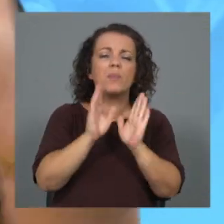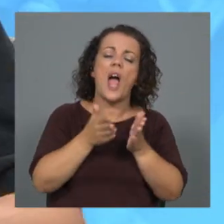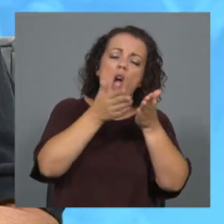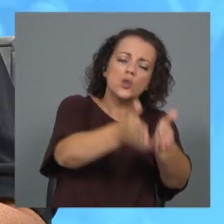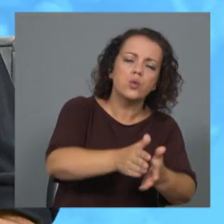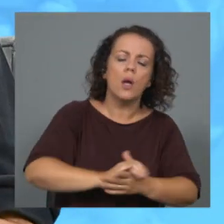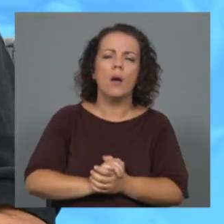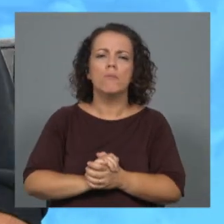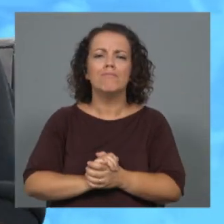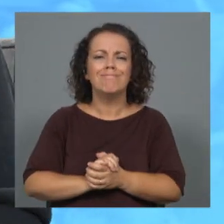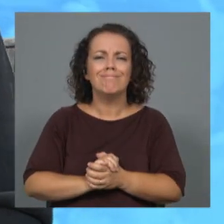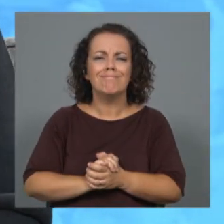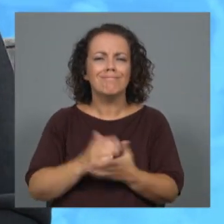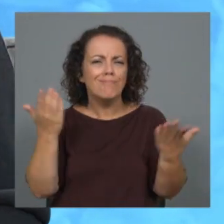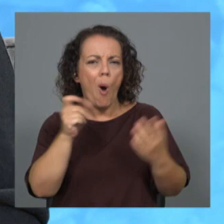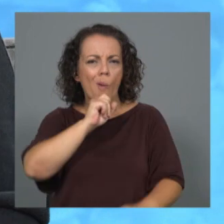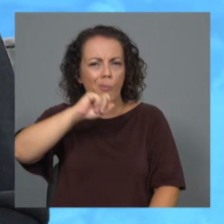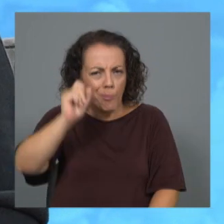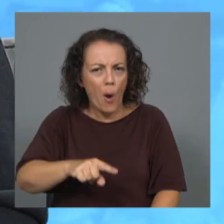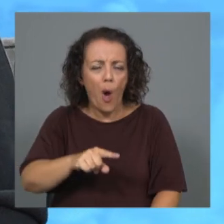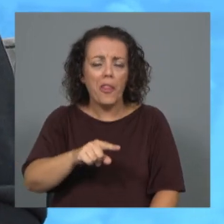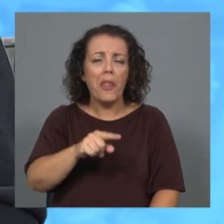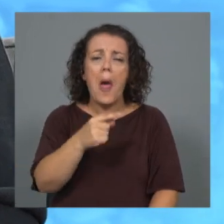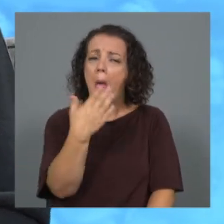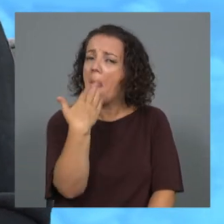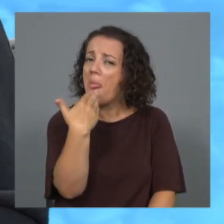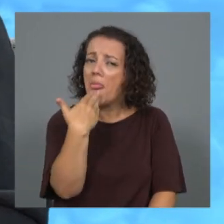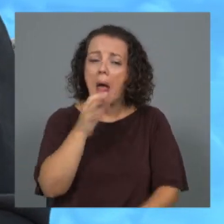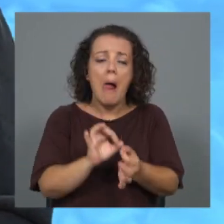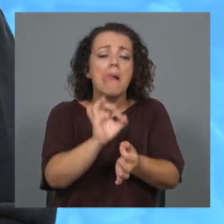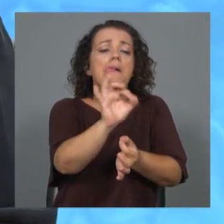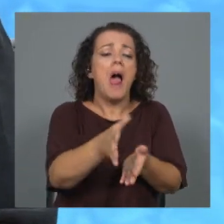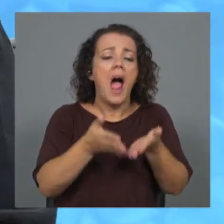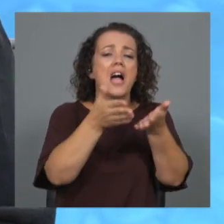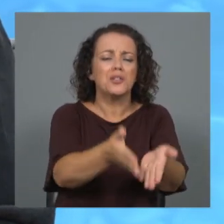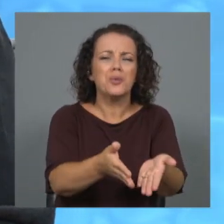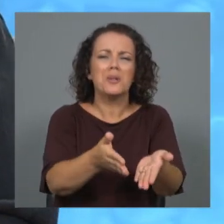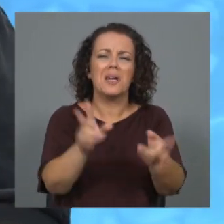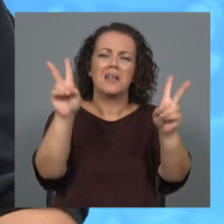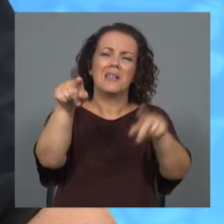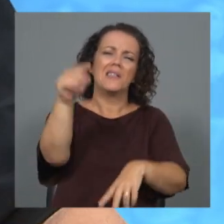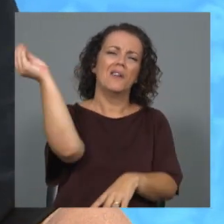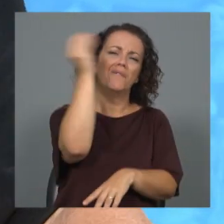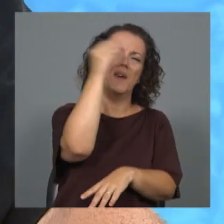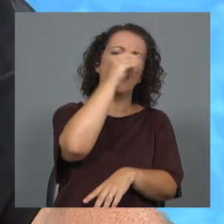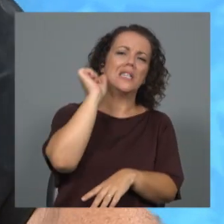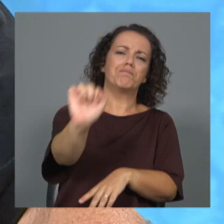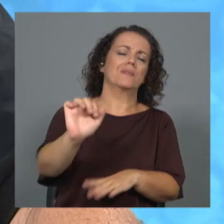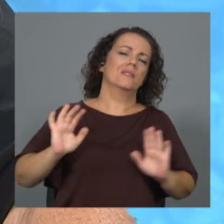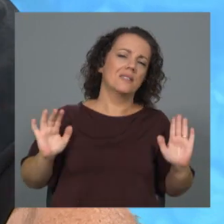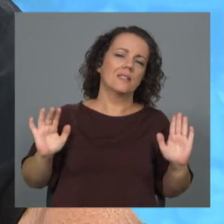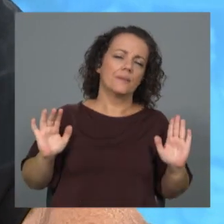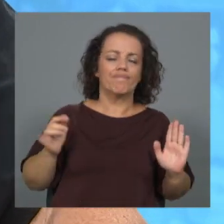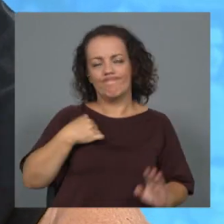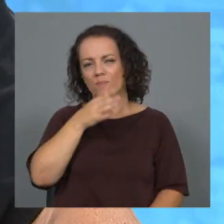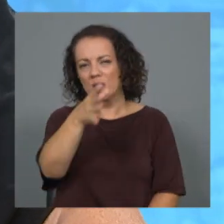preciso... Isso, mesmo que façam alguma coisinha de ajuda, isso é uma hipocrisia. Nesse aspecto, deixa-me dizer uma